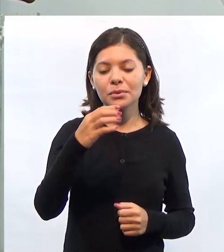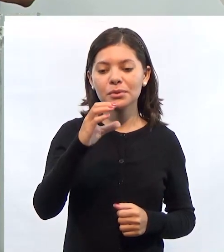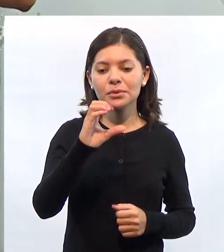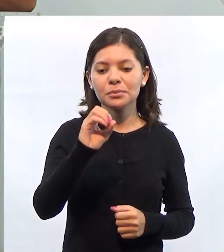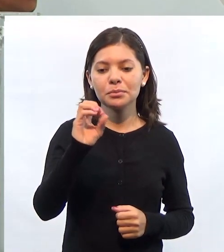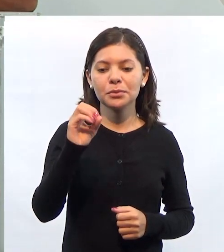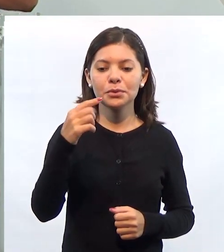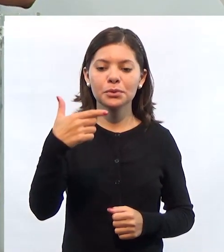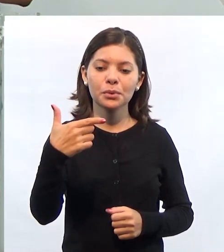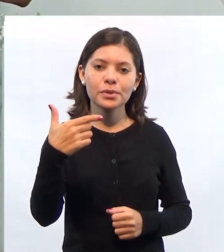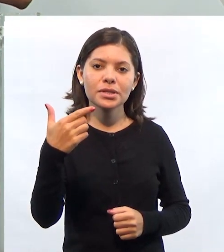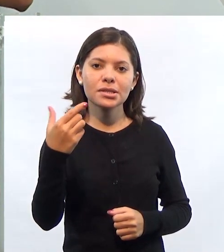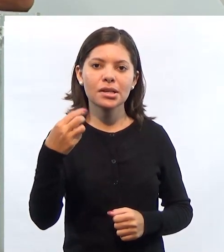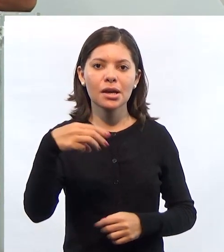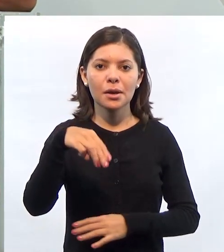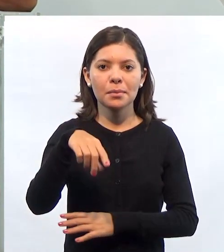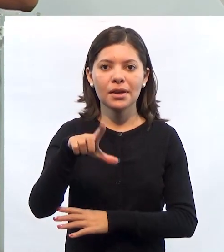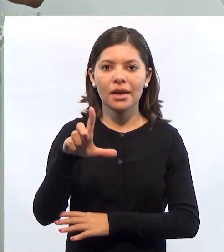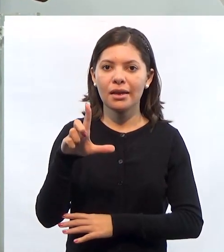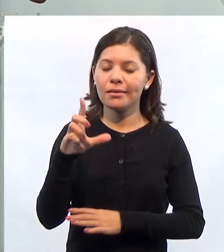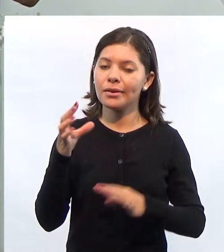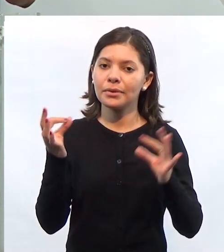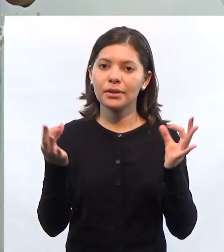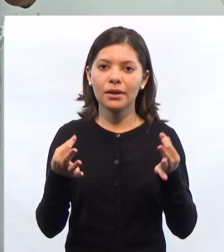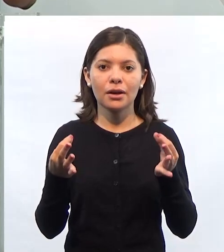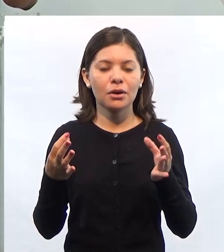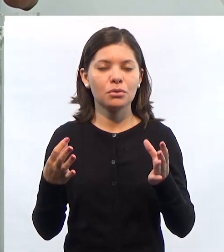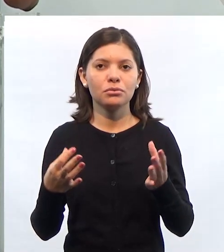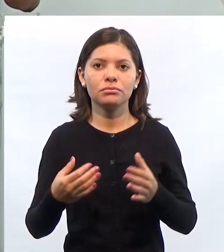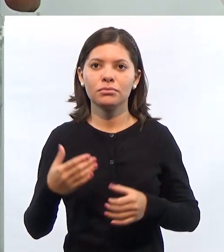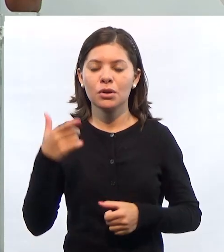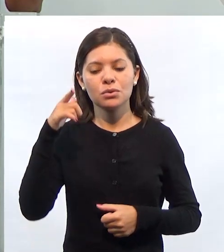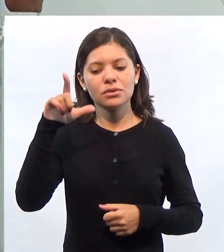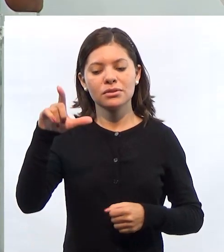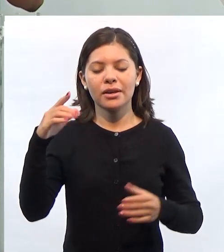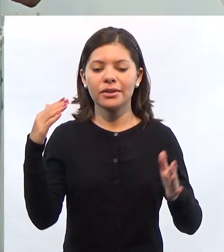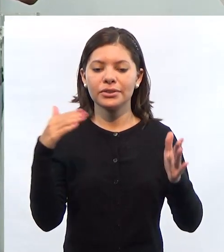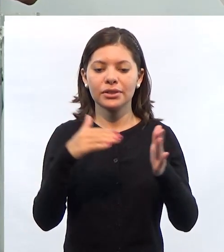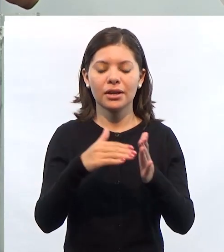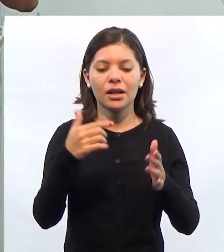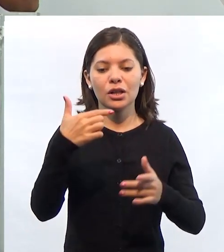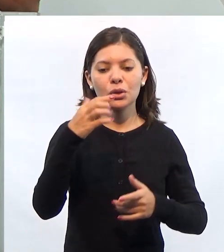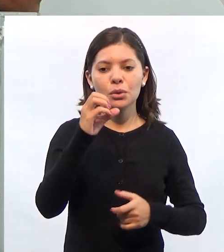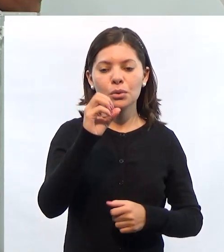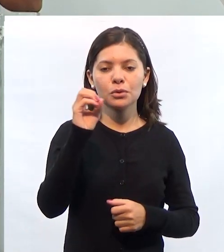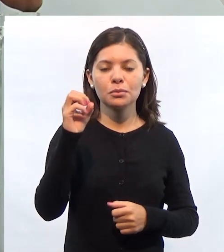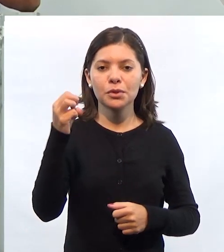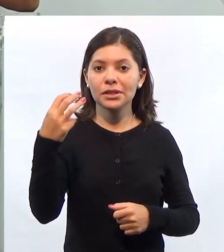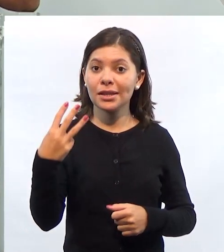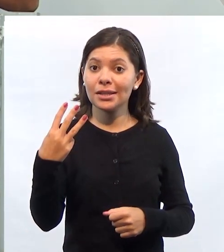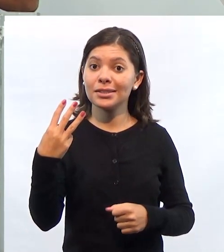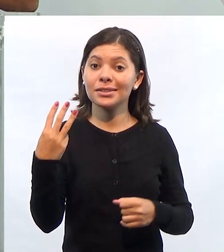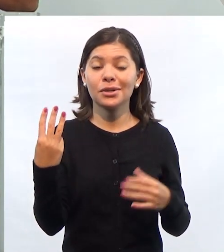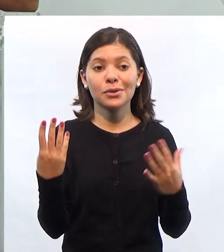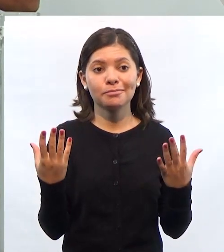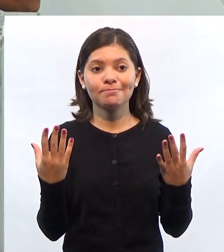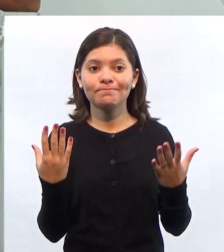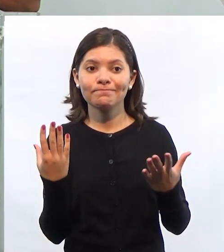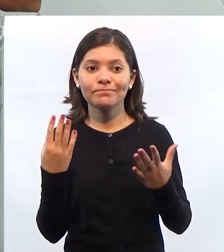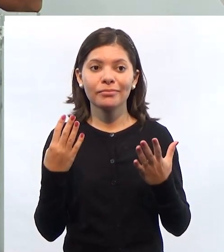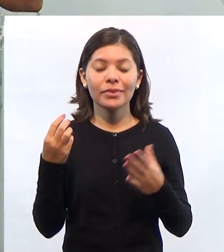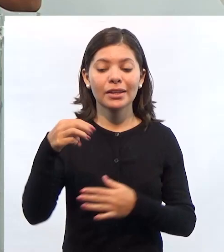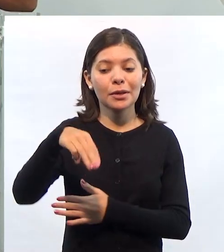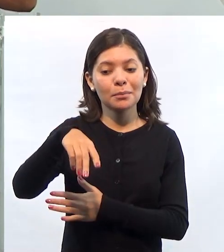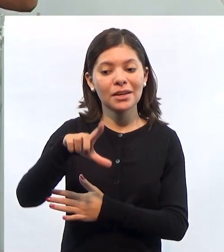é o ideal ela ainda consegue chegar até 2.000 ml Sem problema 2003 olha 2003 já ml